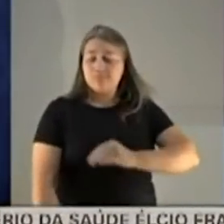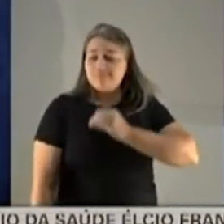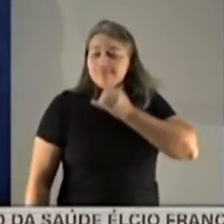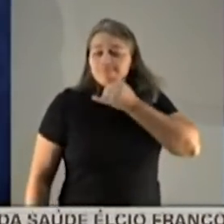não tem. Infelizmente, com Infelizmente, Obrigado.